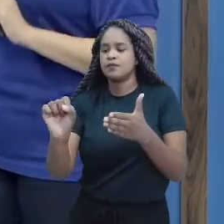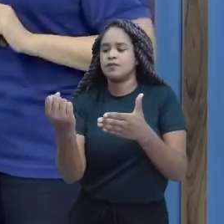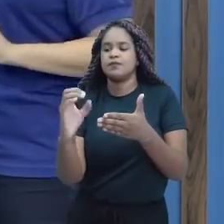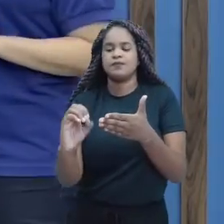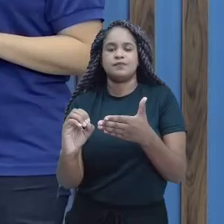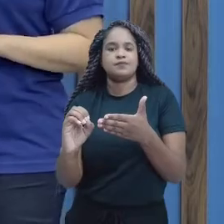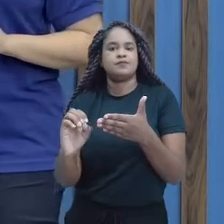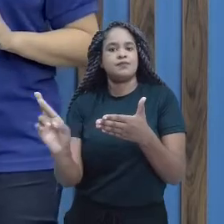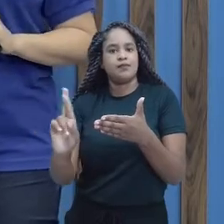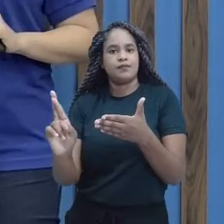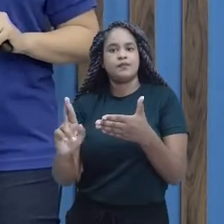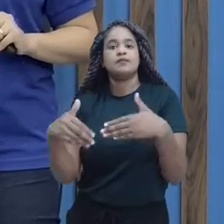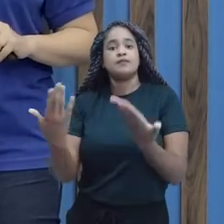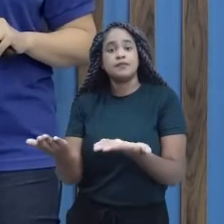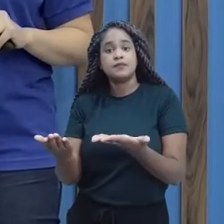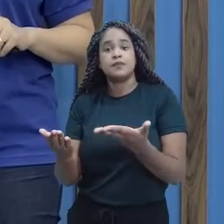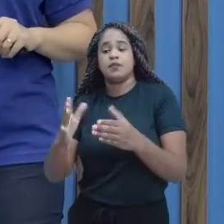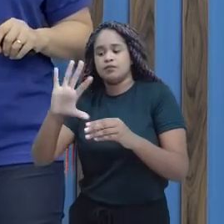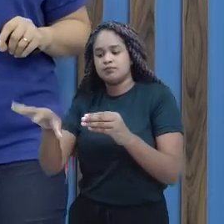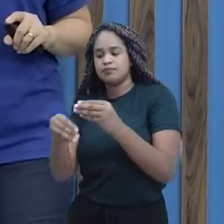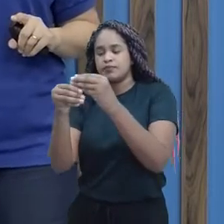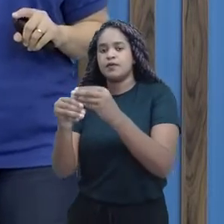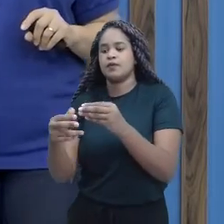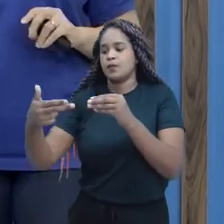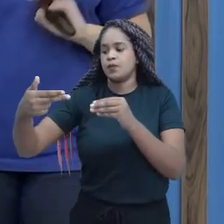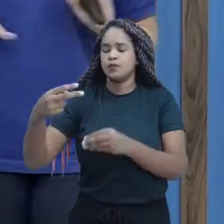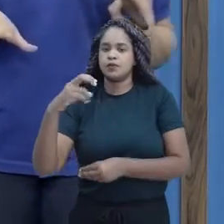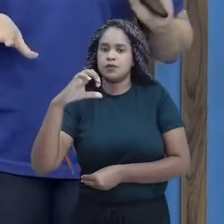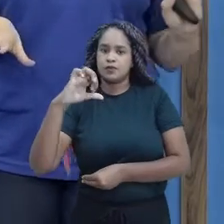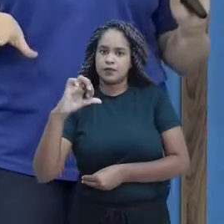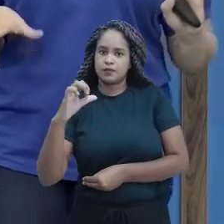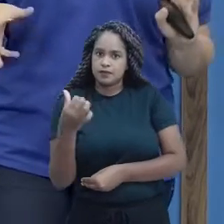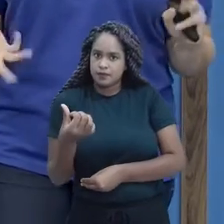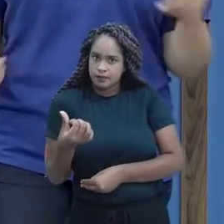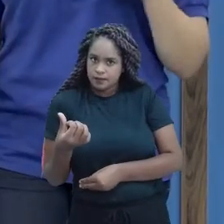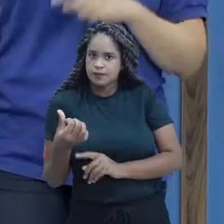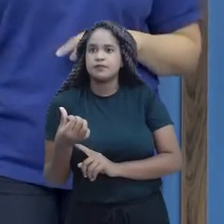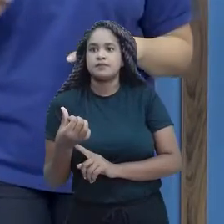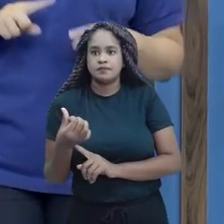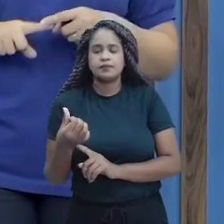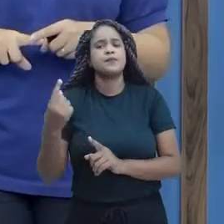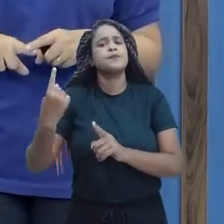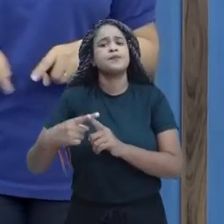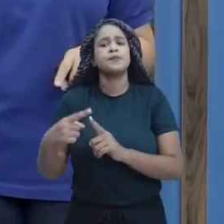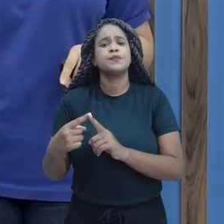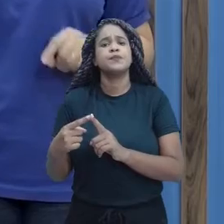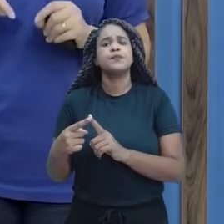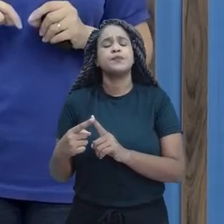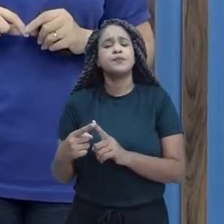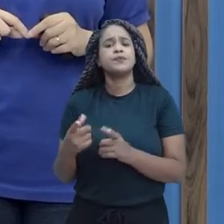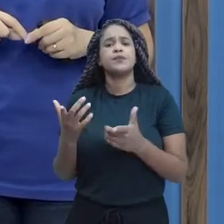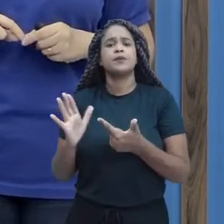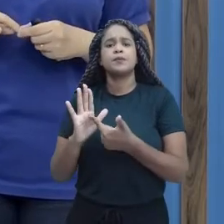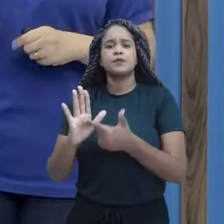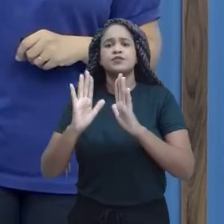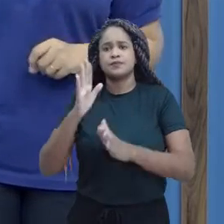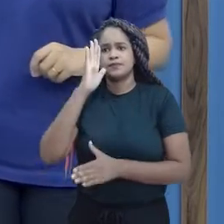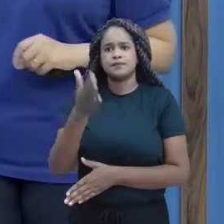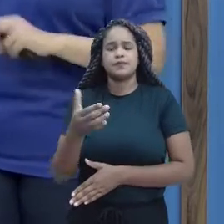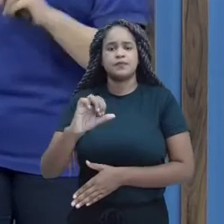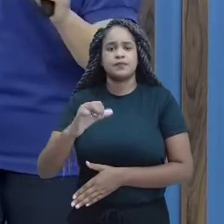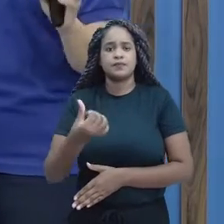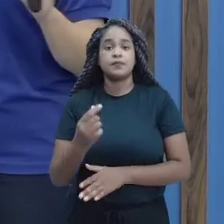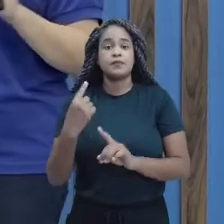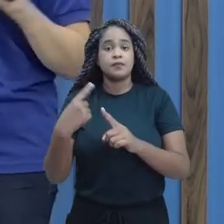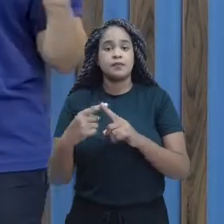obteve 96. Por que esse 96 apareceu aqui já no finalzinho? A gente já resolveu esse exemplo na aula anterior e